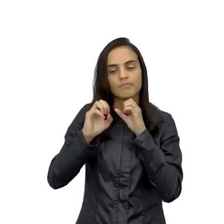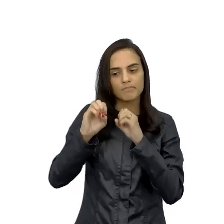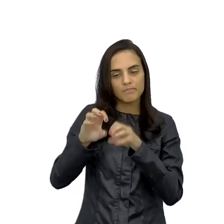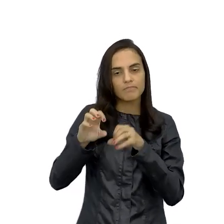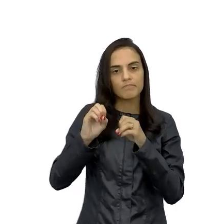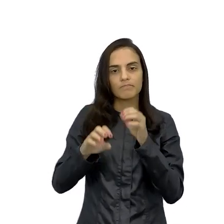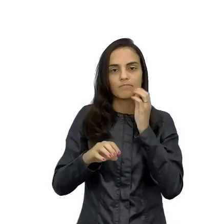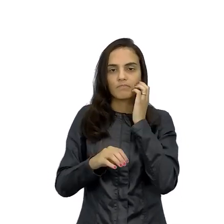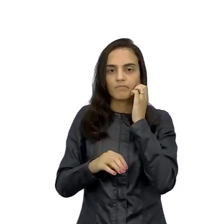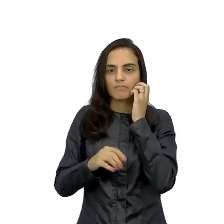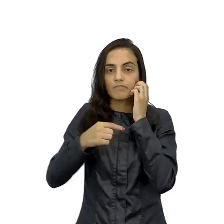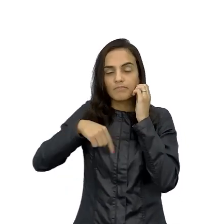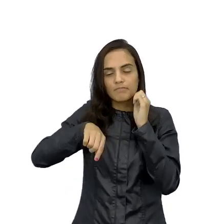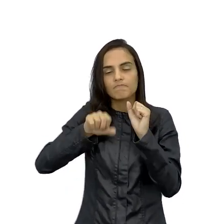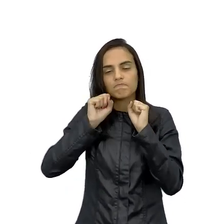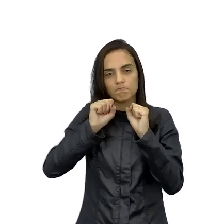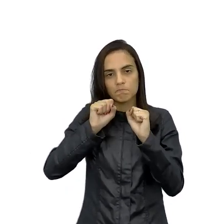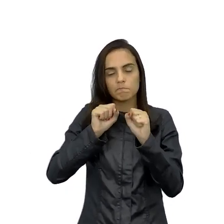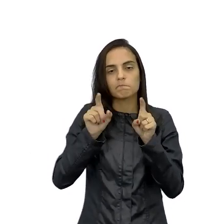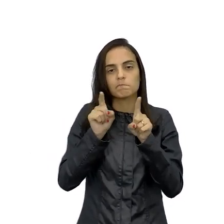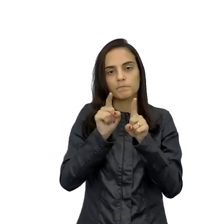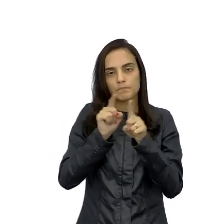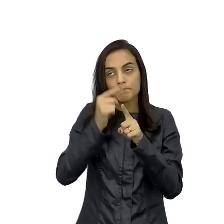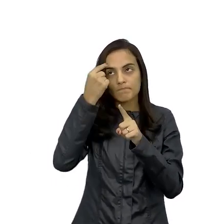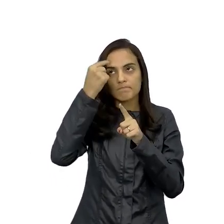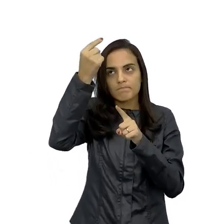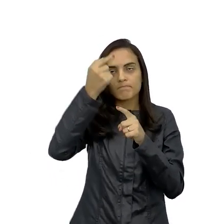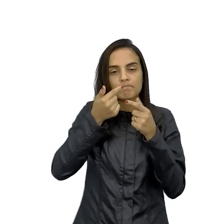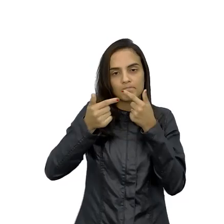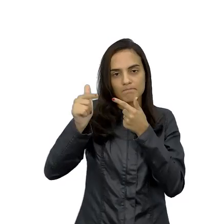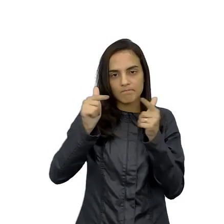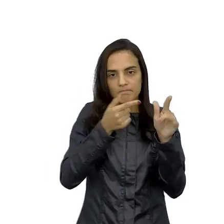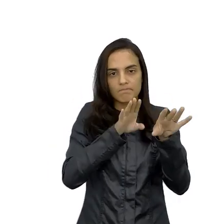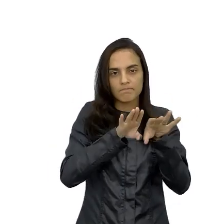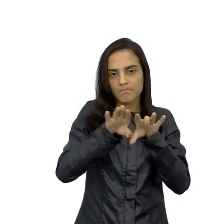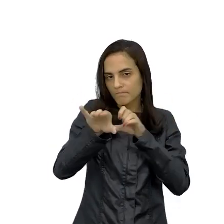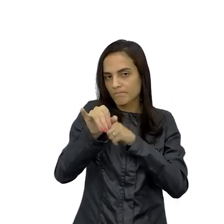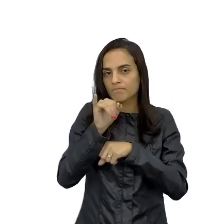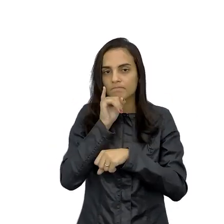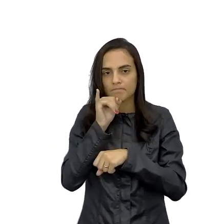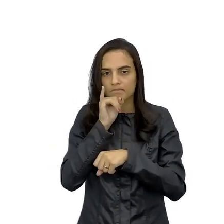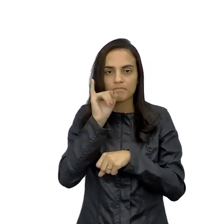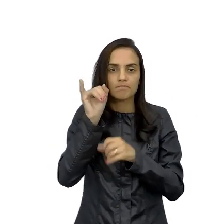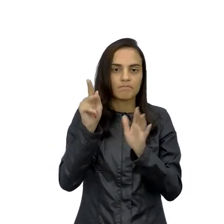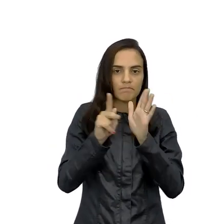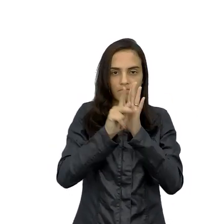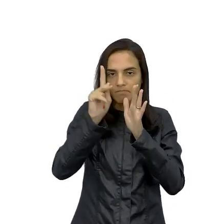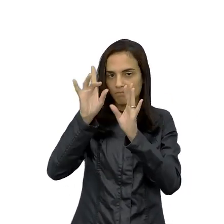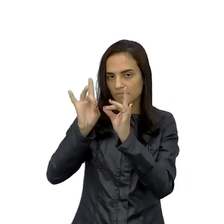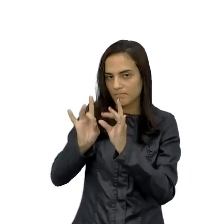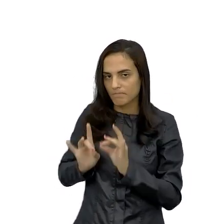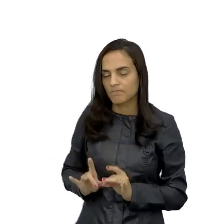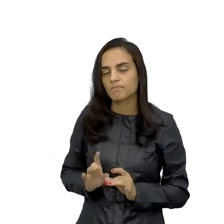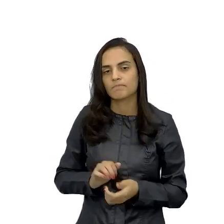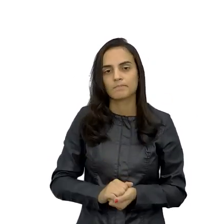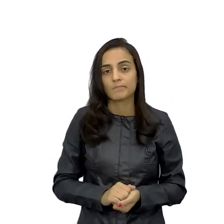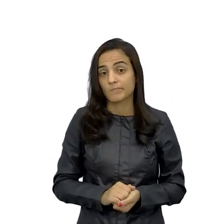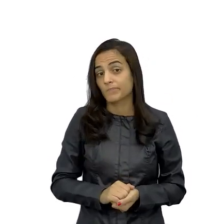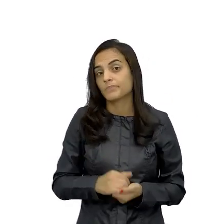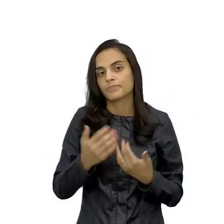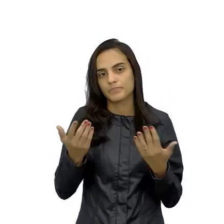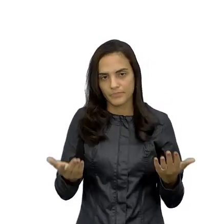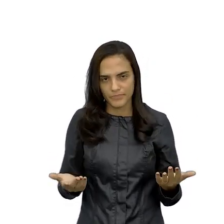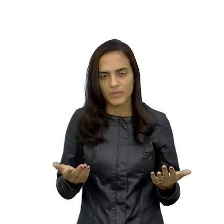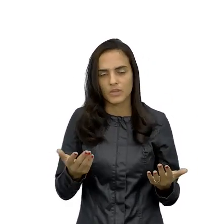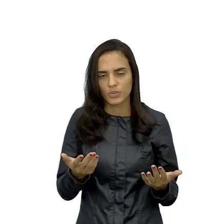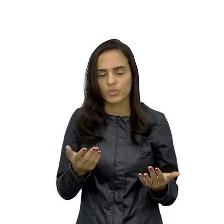ensino. A gente pode pensar em outros tipos de formação, por exemplo, para as próprias equipes técnicas. Então, esses são